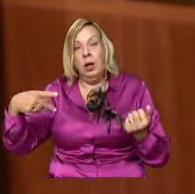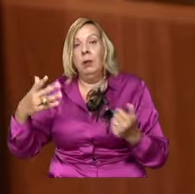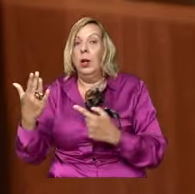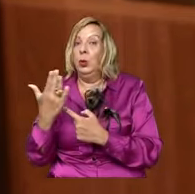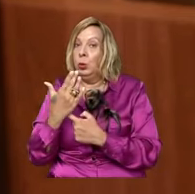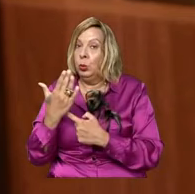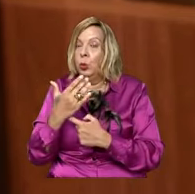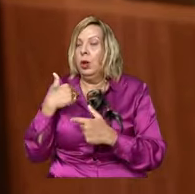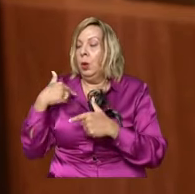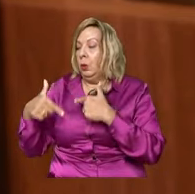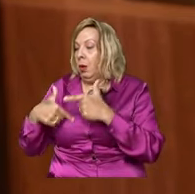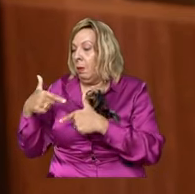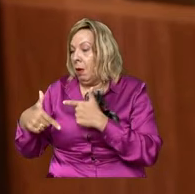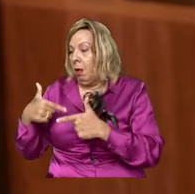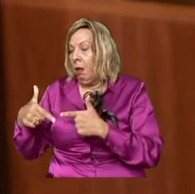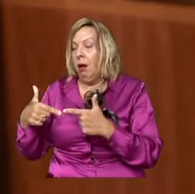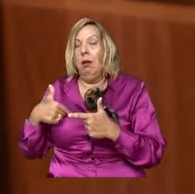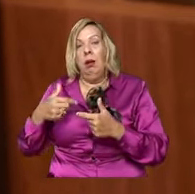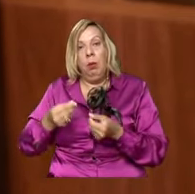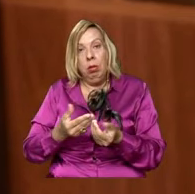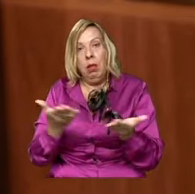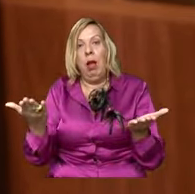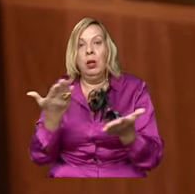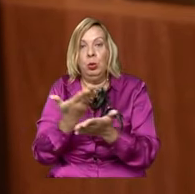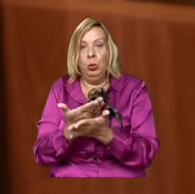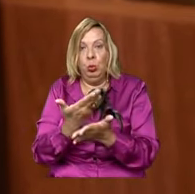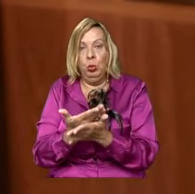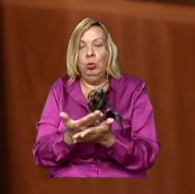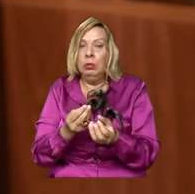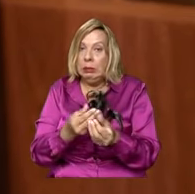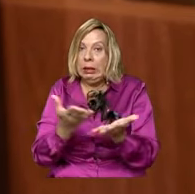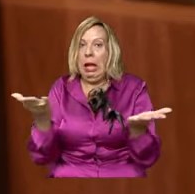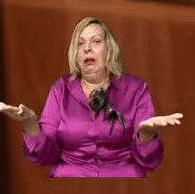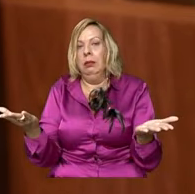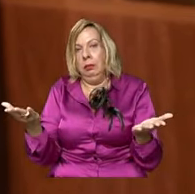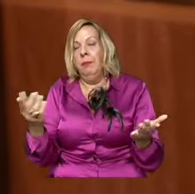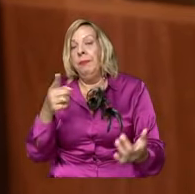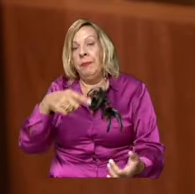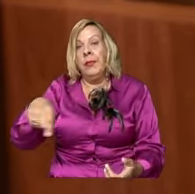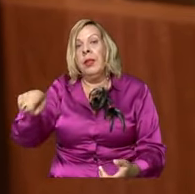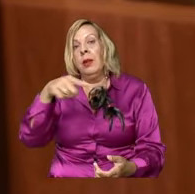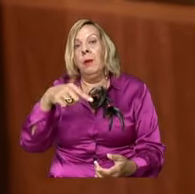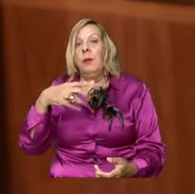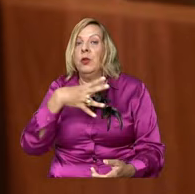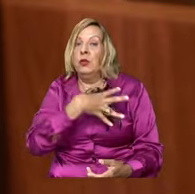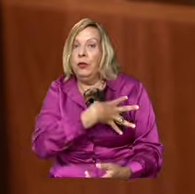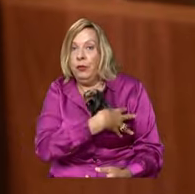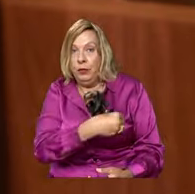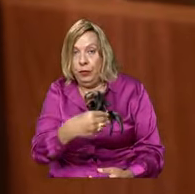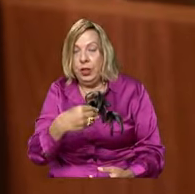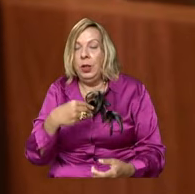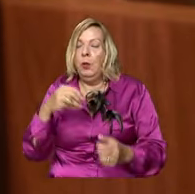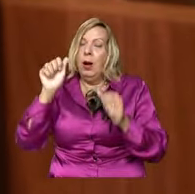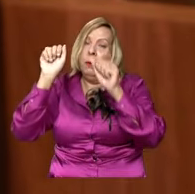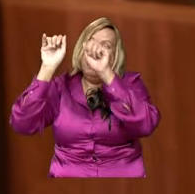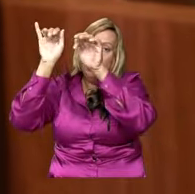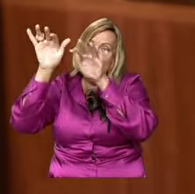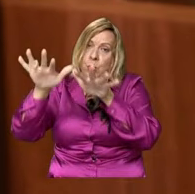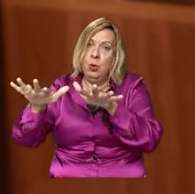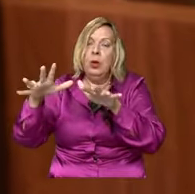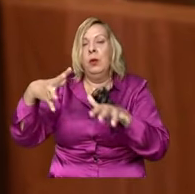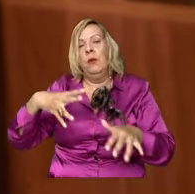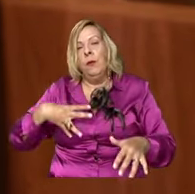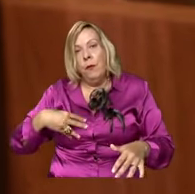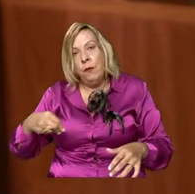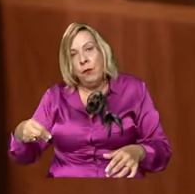vocês, meus filhos, que vocês possam realmente ser mensageiros da paz nesse mundo. É o que eu mais quero, que meus filhos